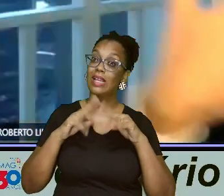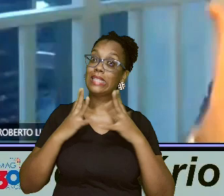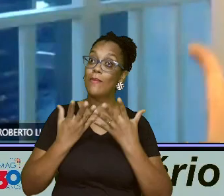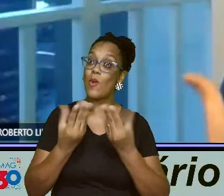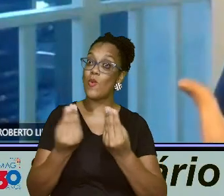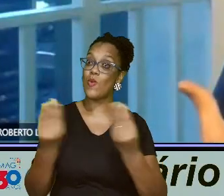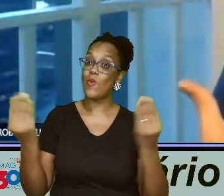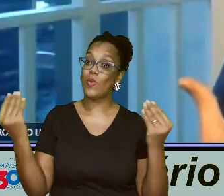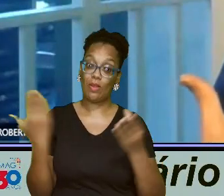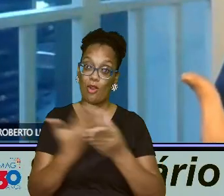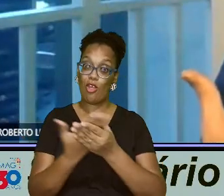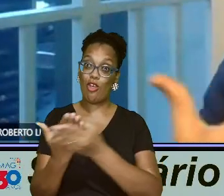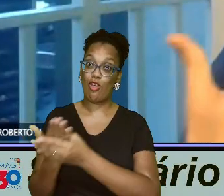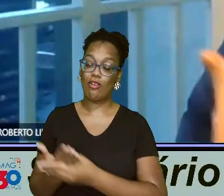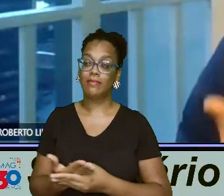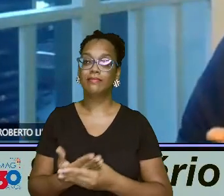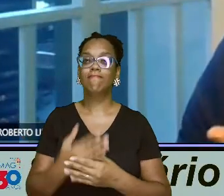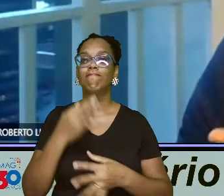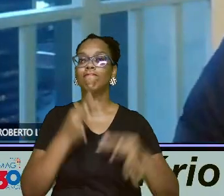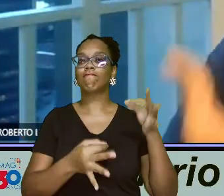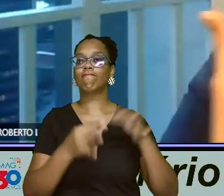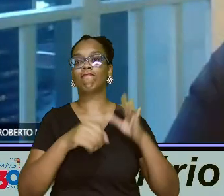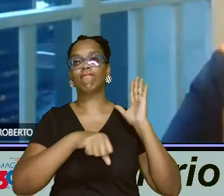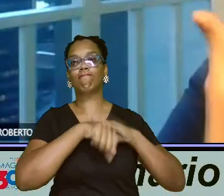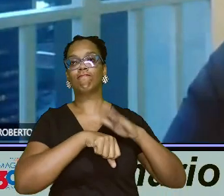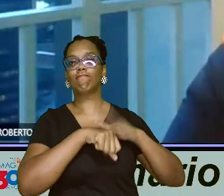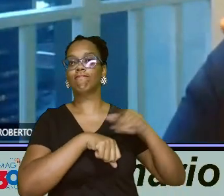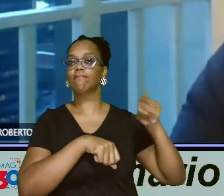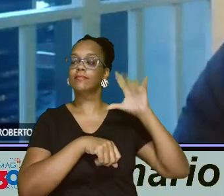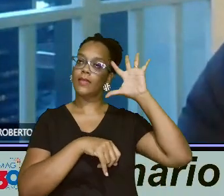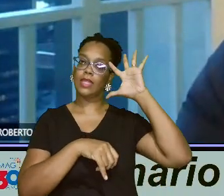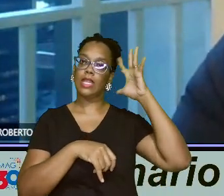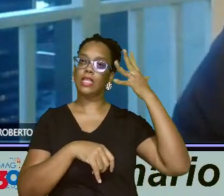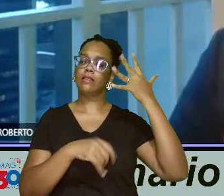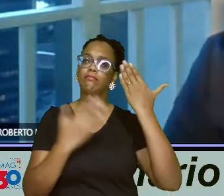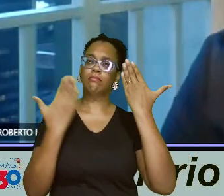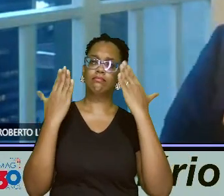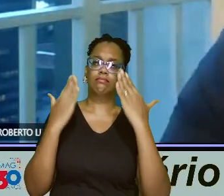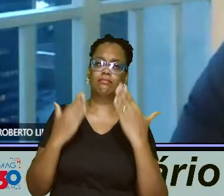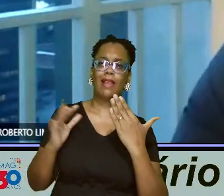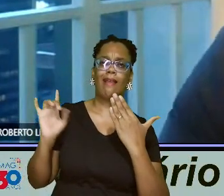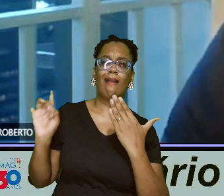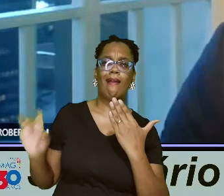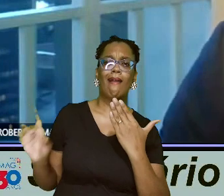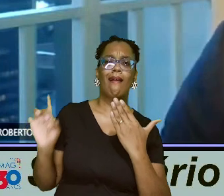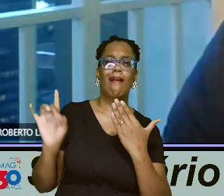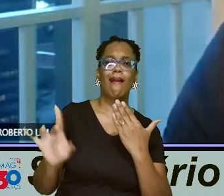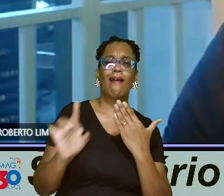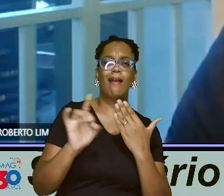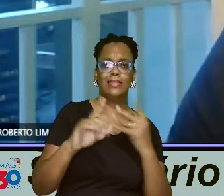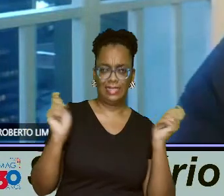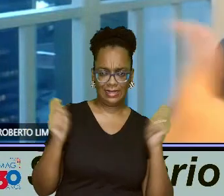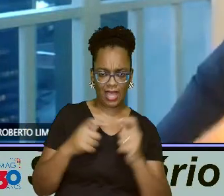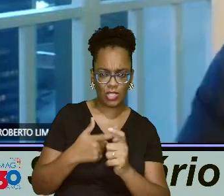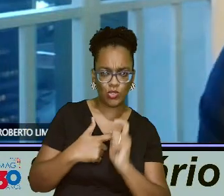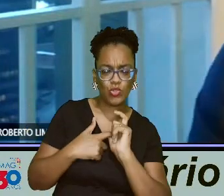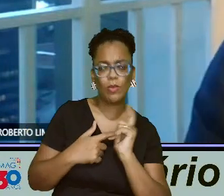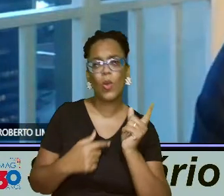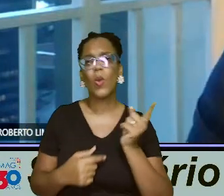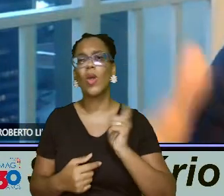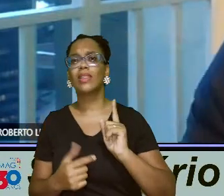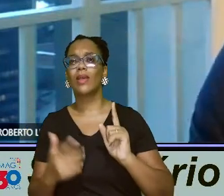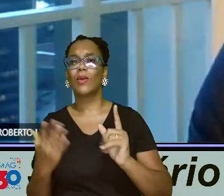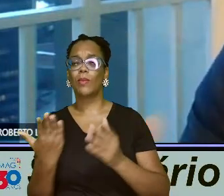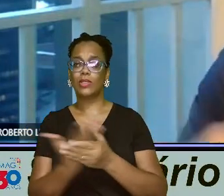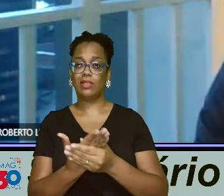processos, o juiz ele deve analisar caso a caso se é o caso de suspender ou não o processo. E a partir